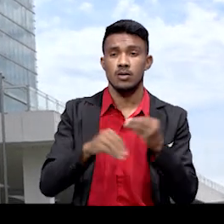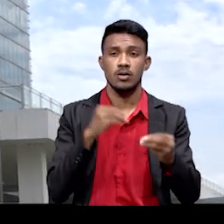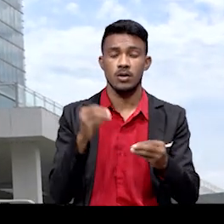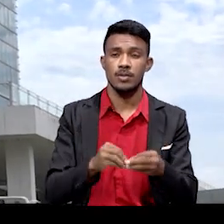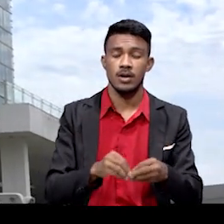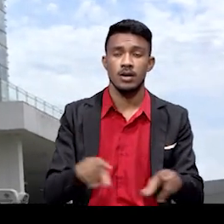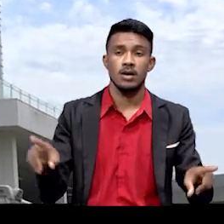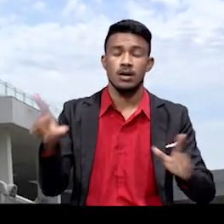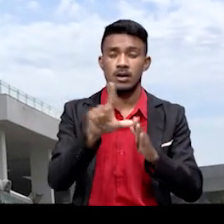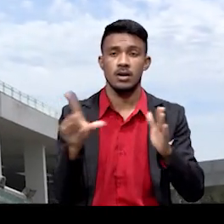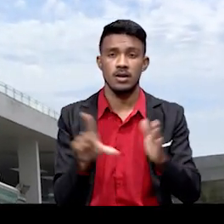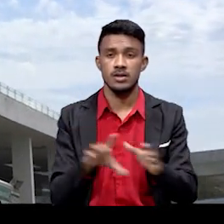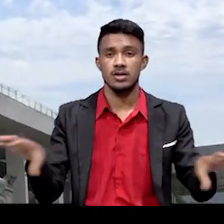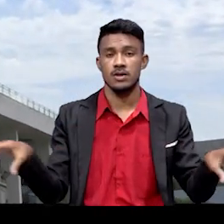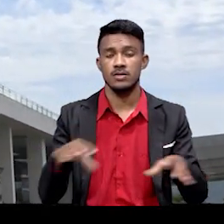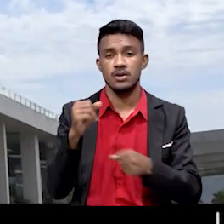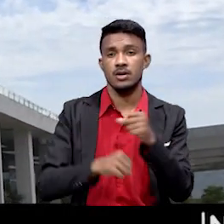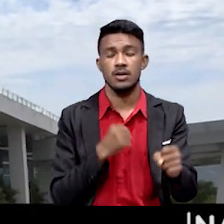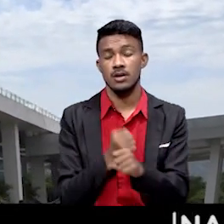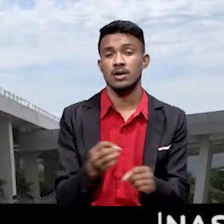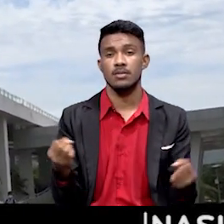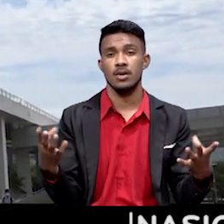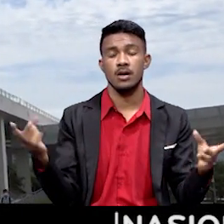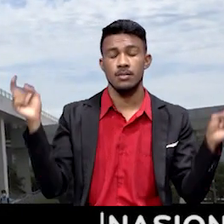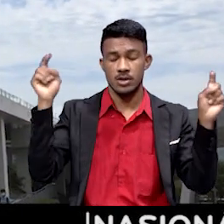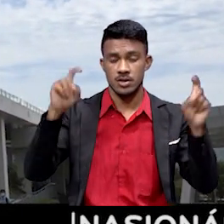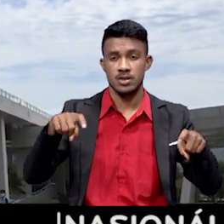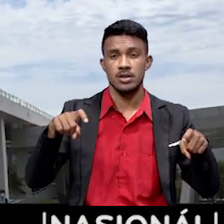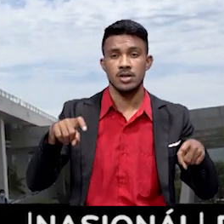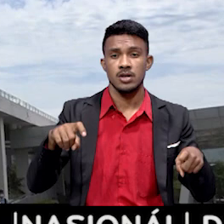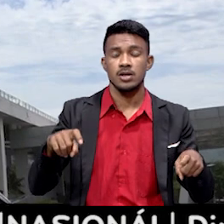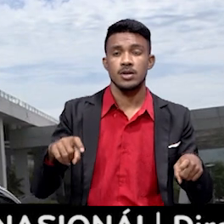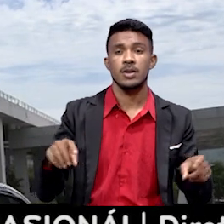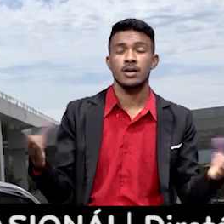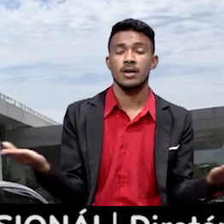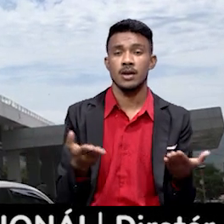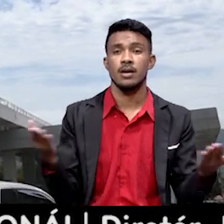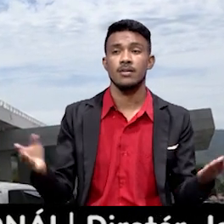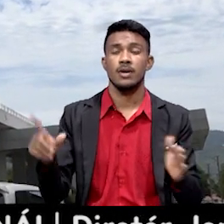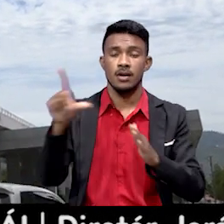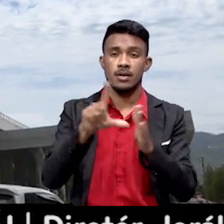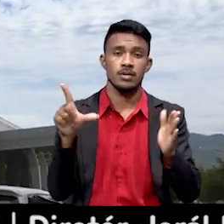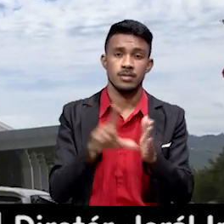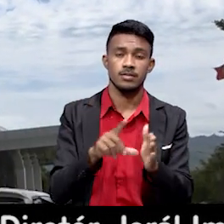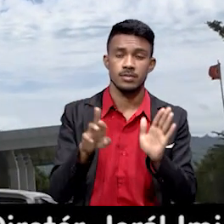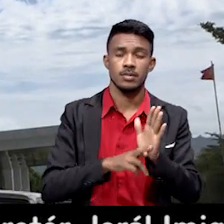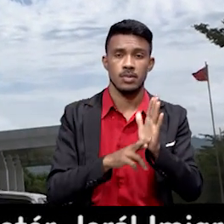ne acontece ona e tinambara no precisa de resolução ida nebe bele anula lei pensão